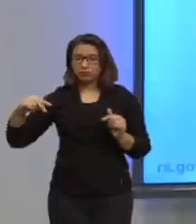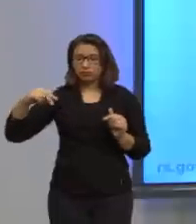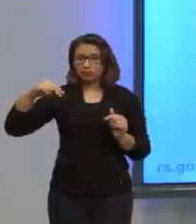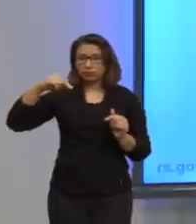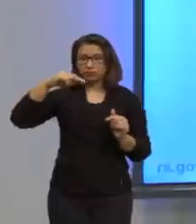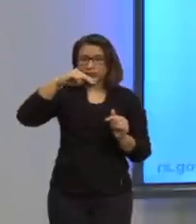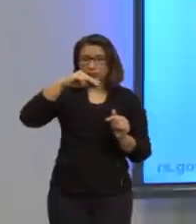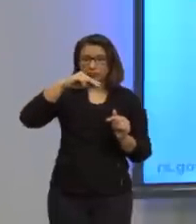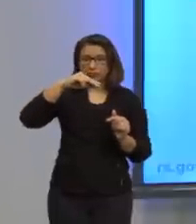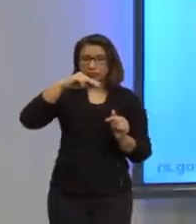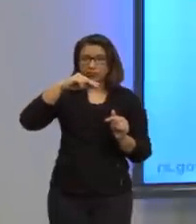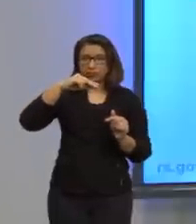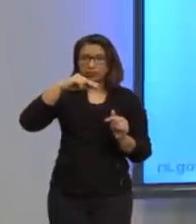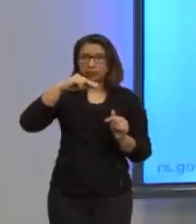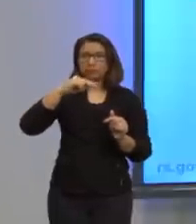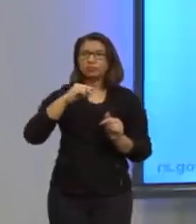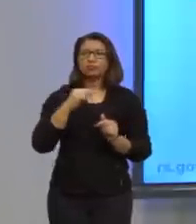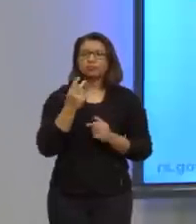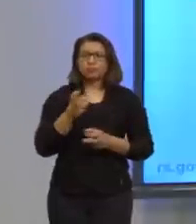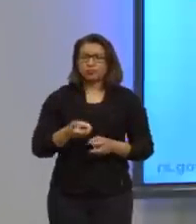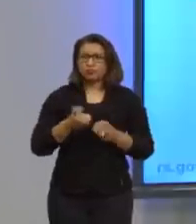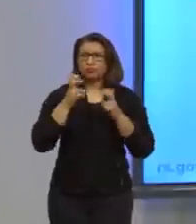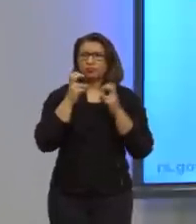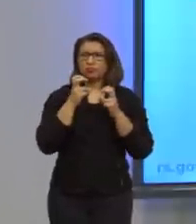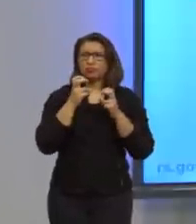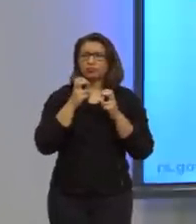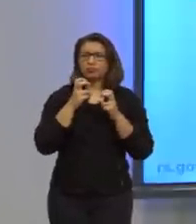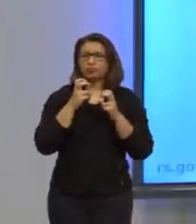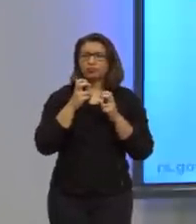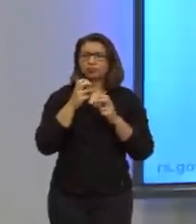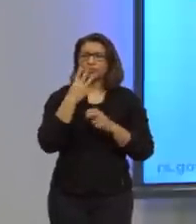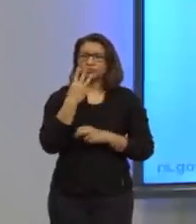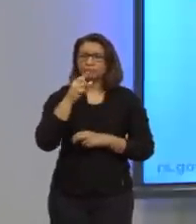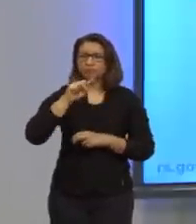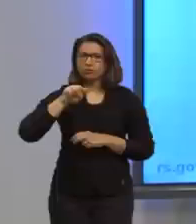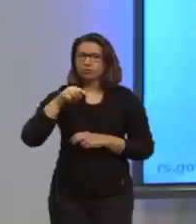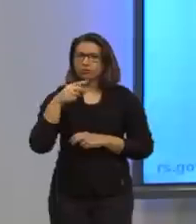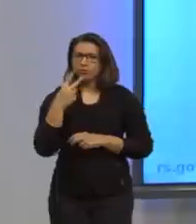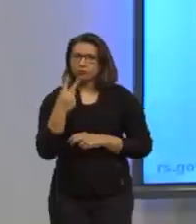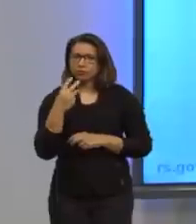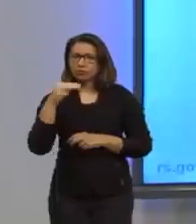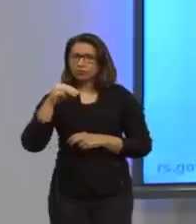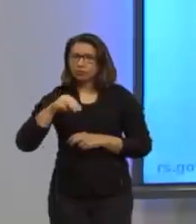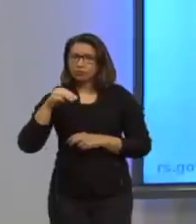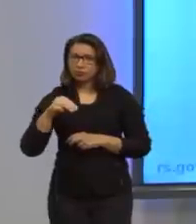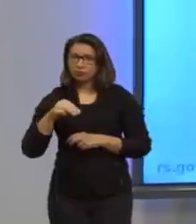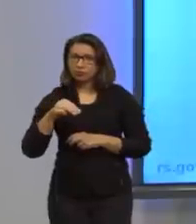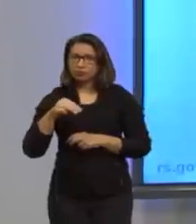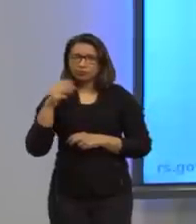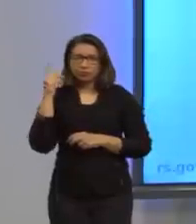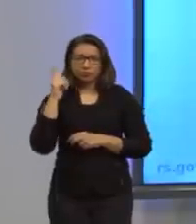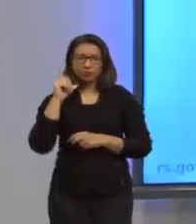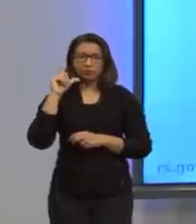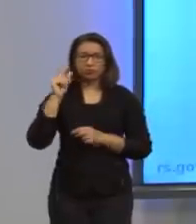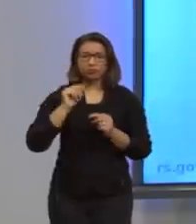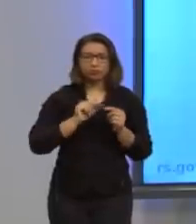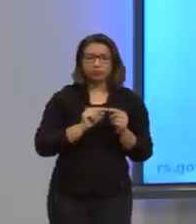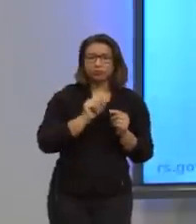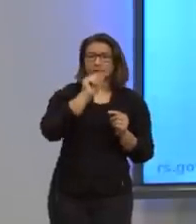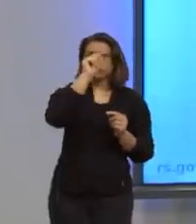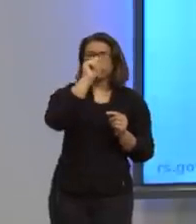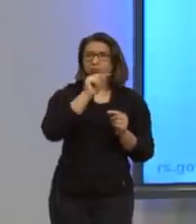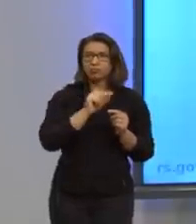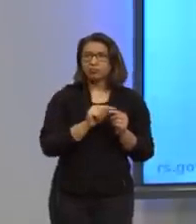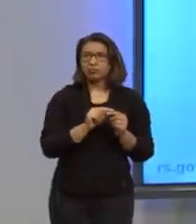que se deslocou 3,2 metros e alcançou uma altura de 0,8 metros.